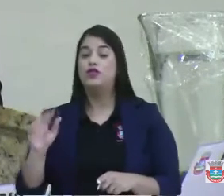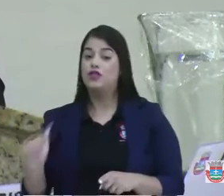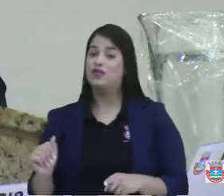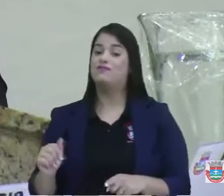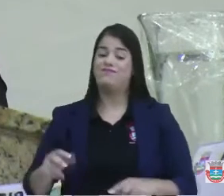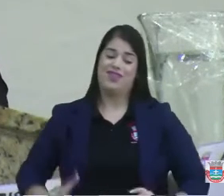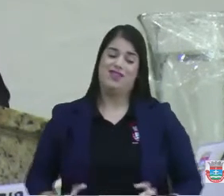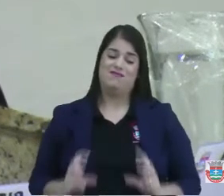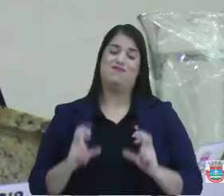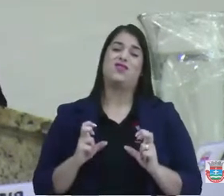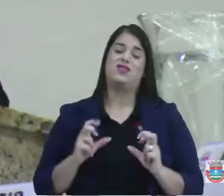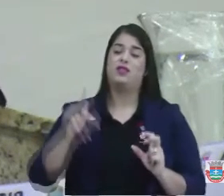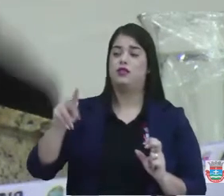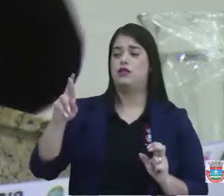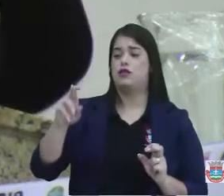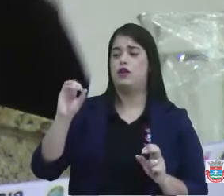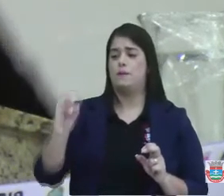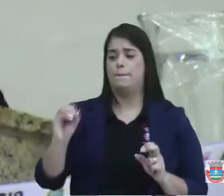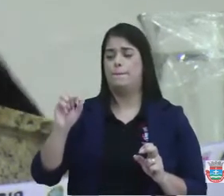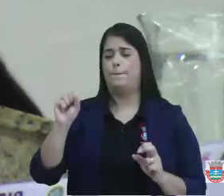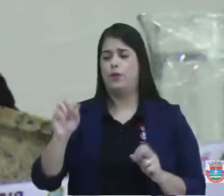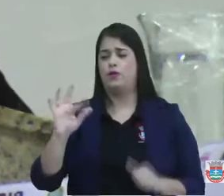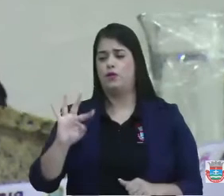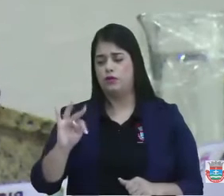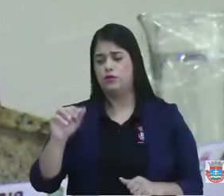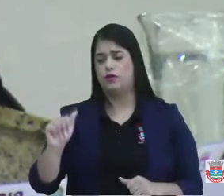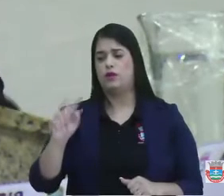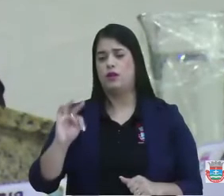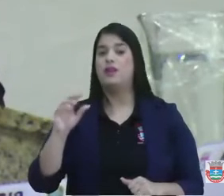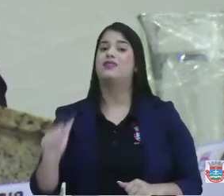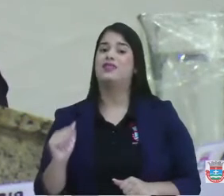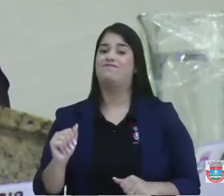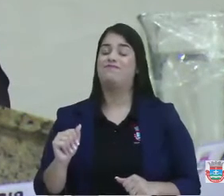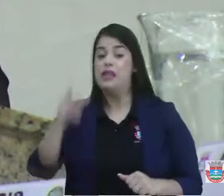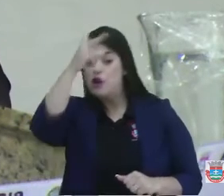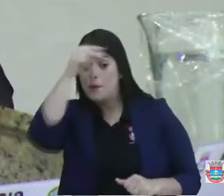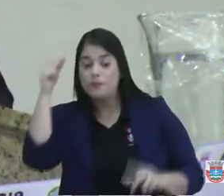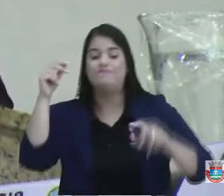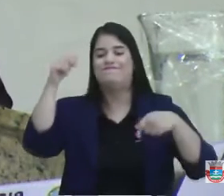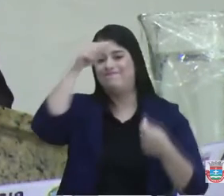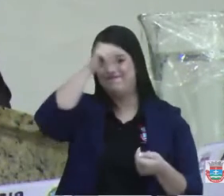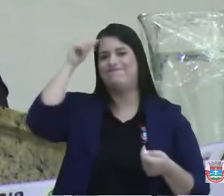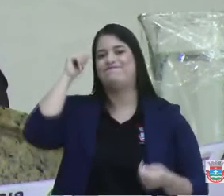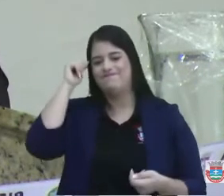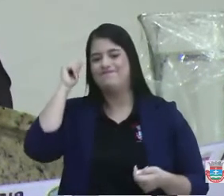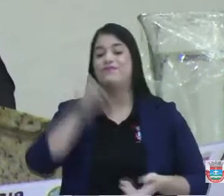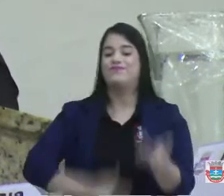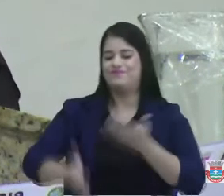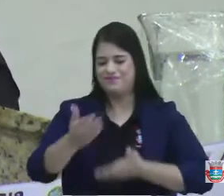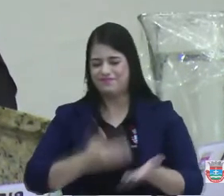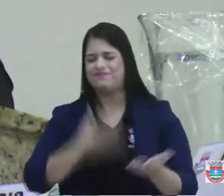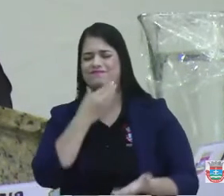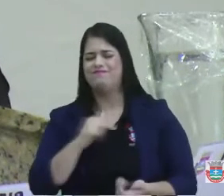próstata através desse médico que o prefeito Alexandre Pasteur colocou para atender os homens do nosso